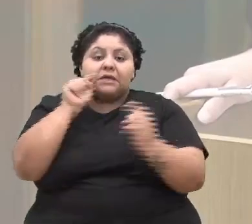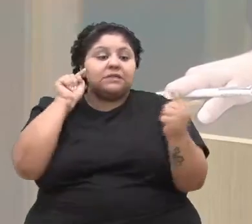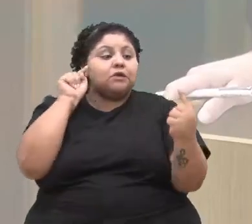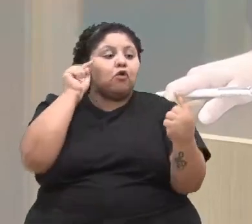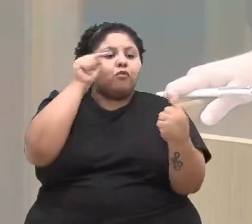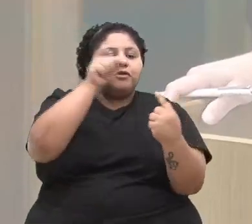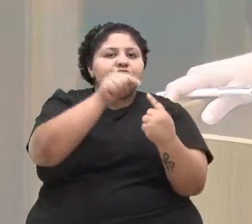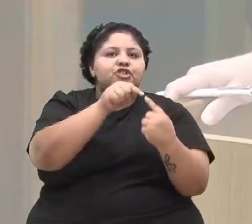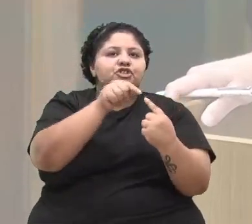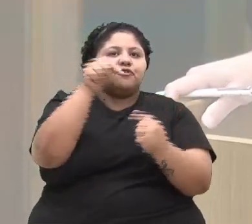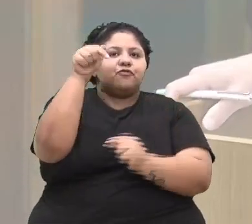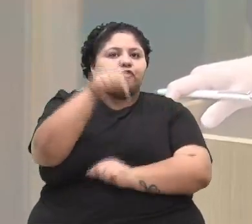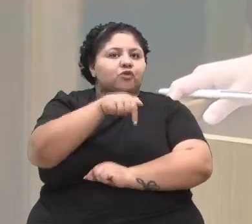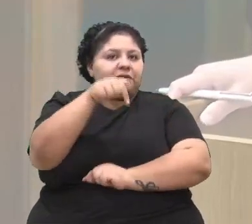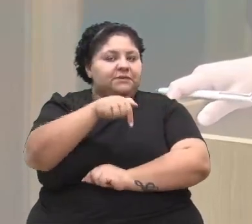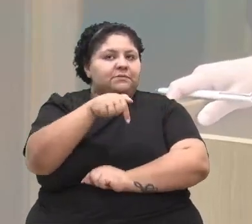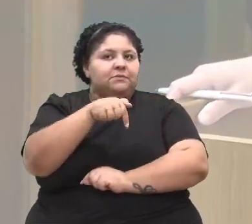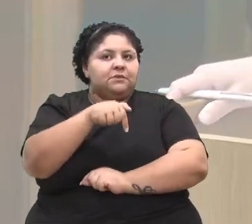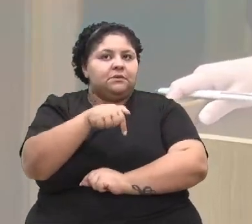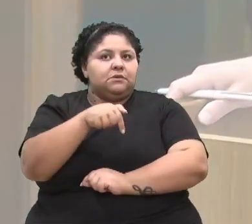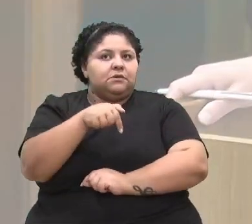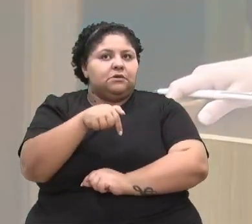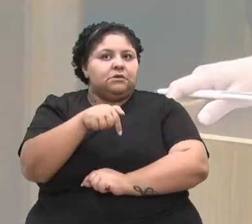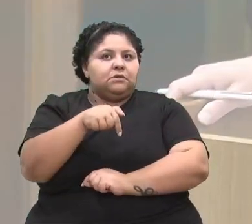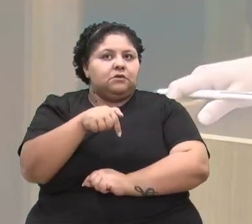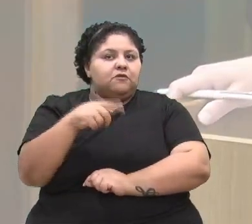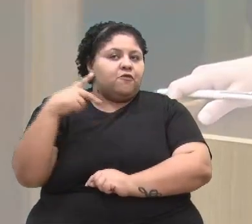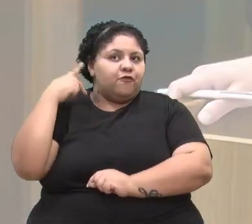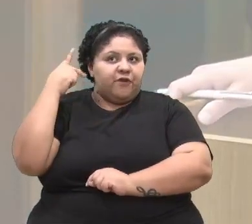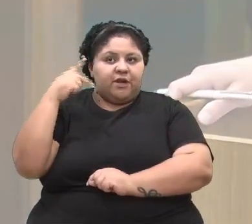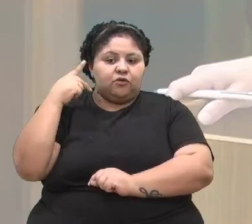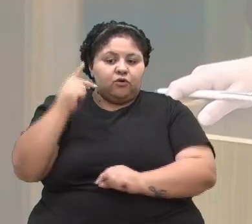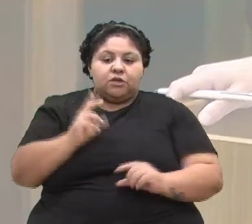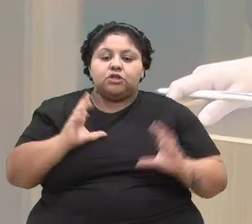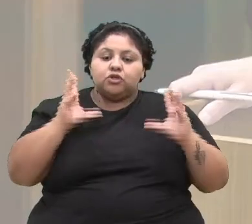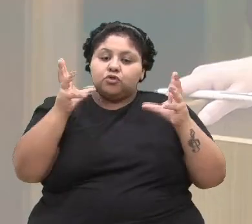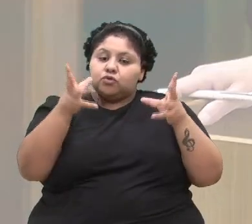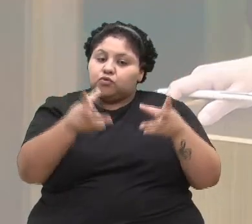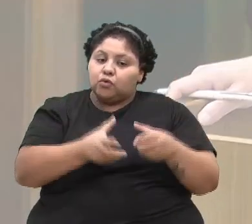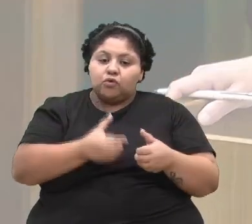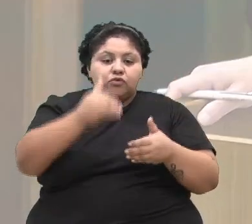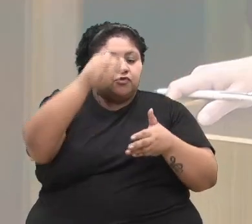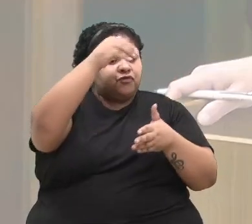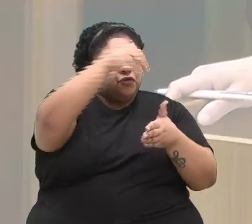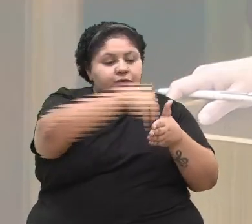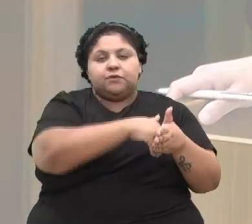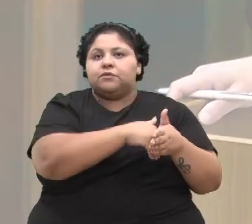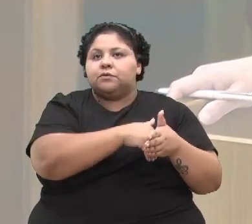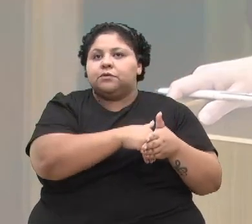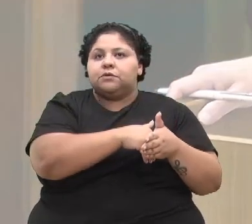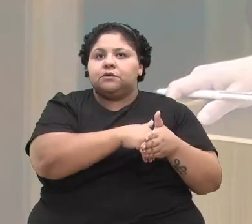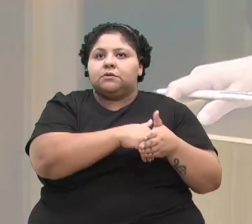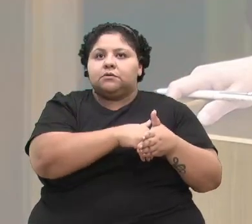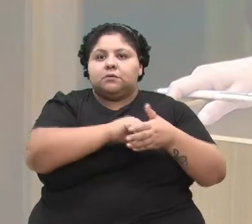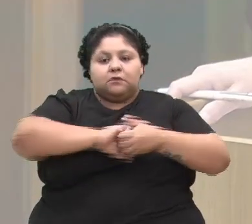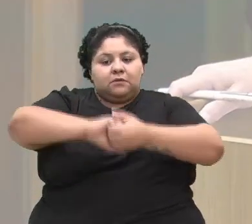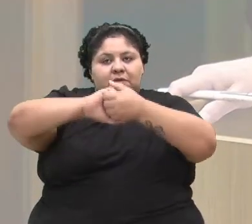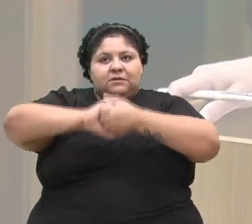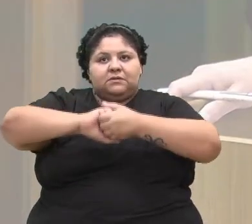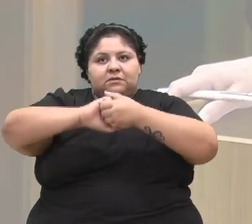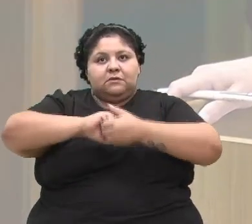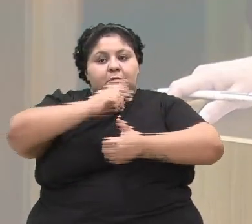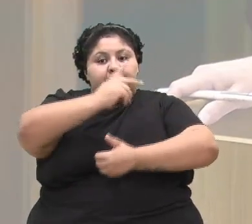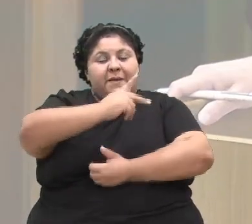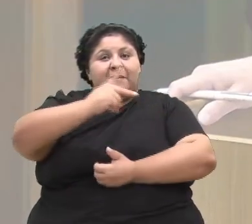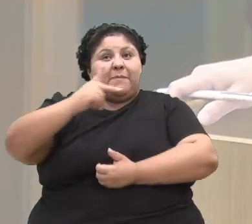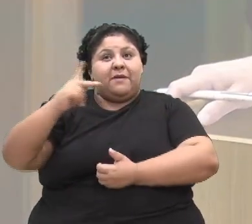nós aqui, de uma forma unânime, praticamente votamos para essa parceria público-privada da